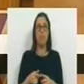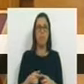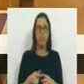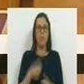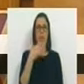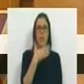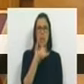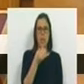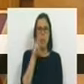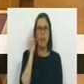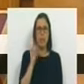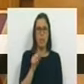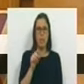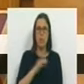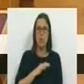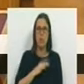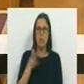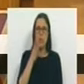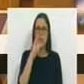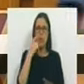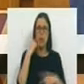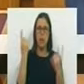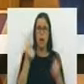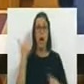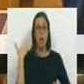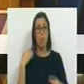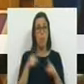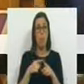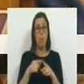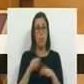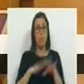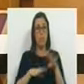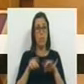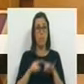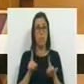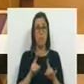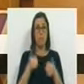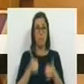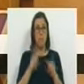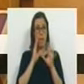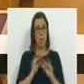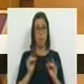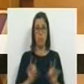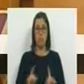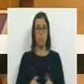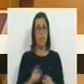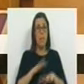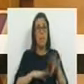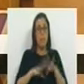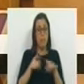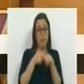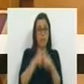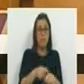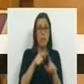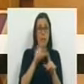calhar os 150 mil cursos que o Sr. Ministro acabou de anunciar há pouco, os operadores não ficaram muito bem formados para a aplicação